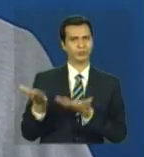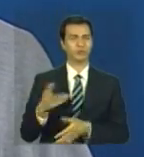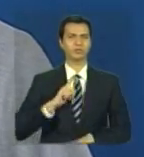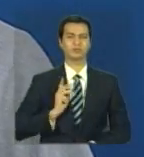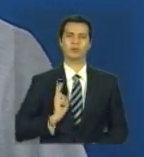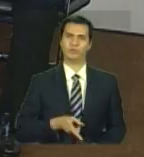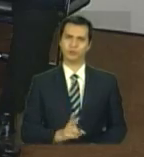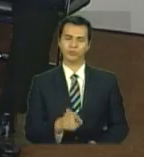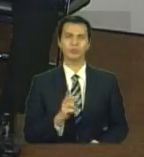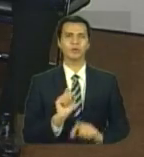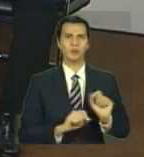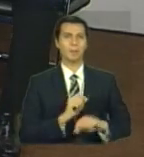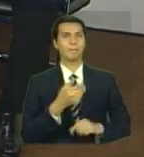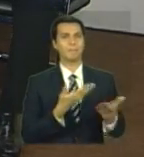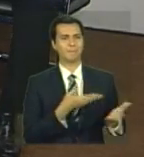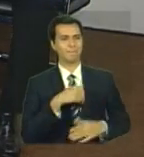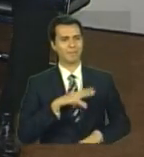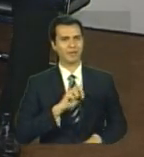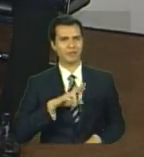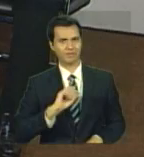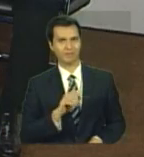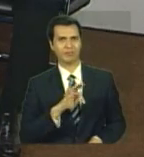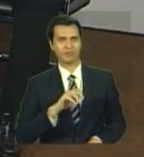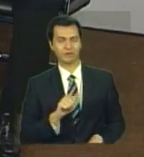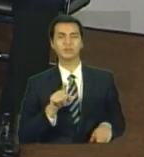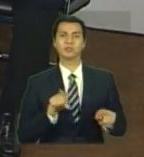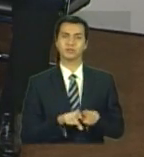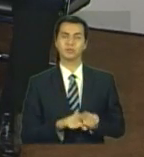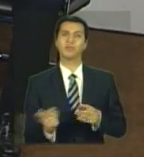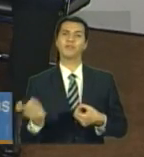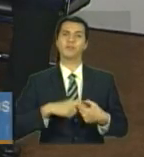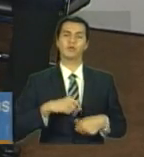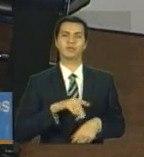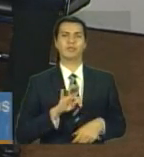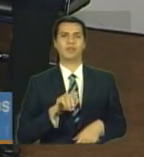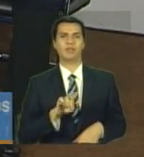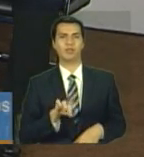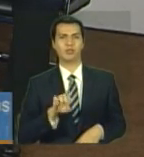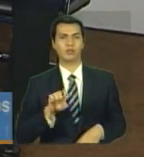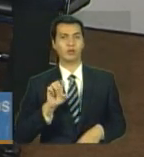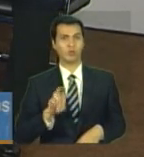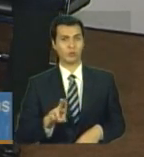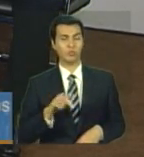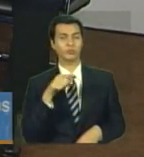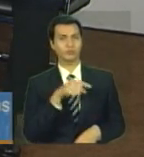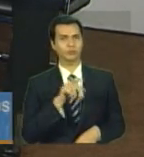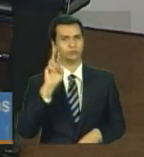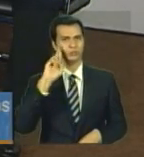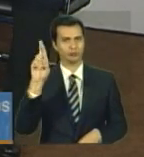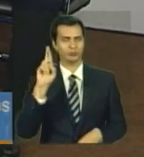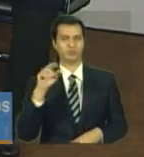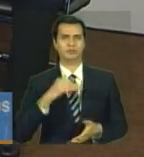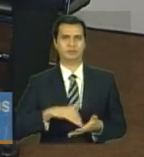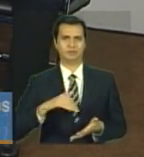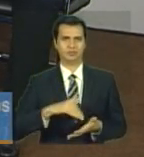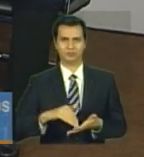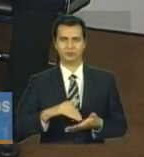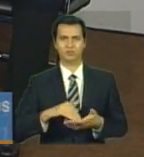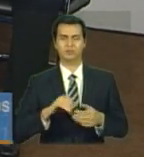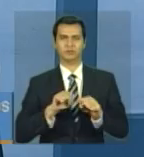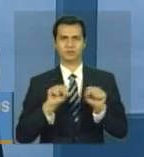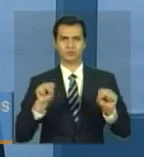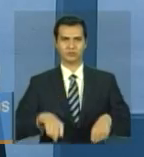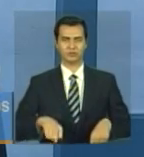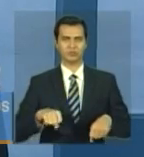Maia Takagi e voltamos então com o João Tadeu Pereira, que é diretor do Departamento de Estruturação de Sistemas